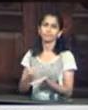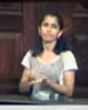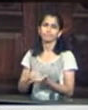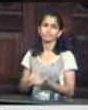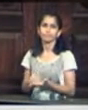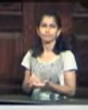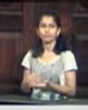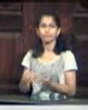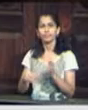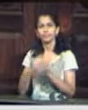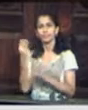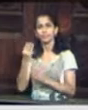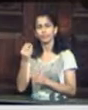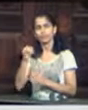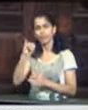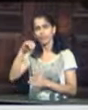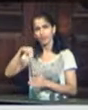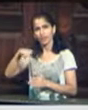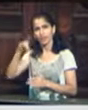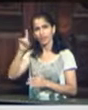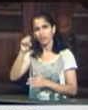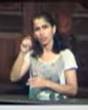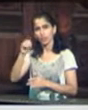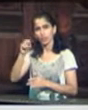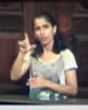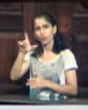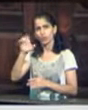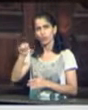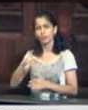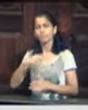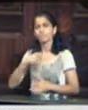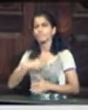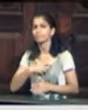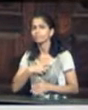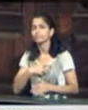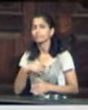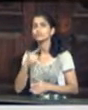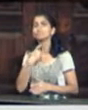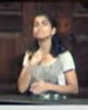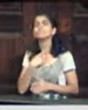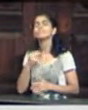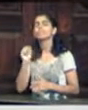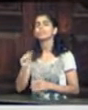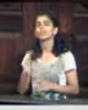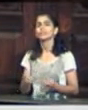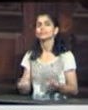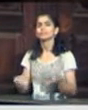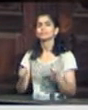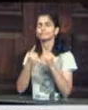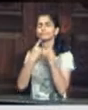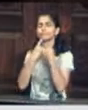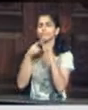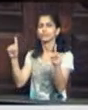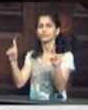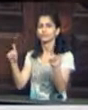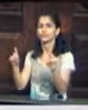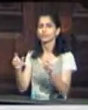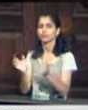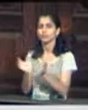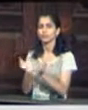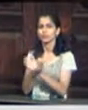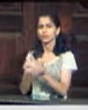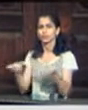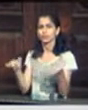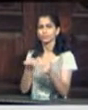E o terceiro problema de índole é que, na verdade, é um pacote que vai de encontro ao servidor público estadual e